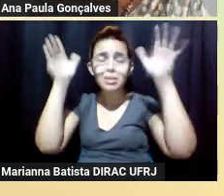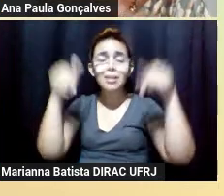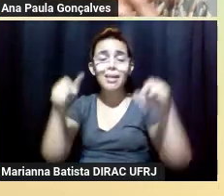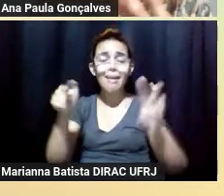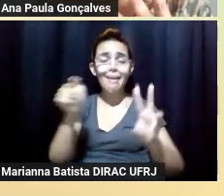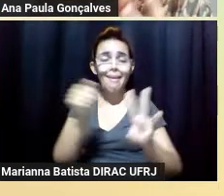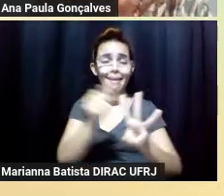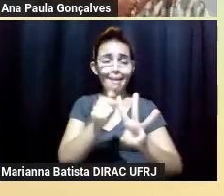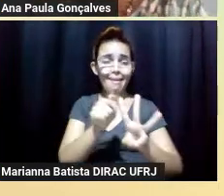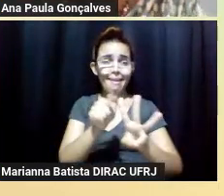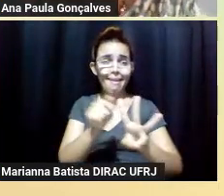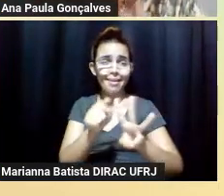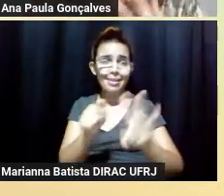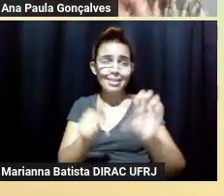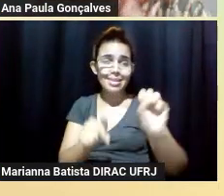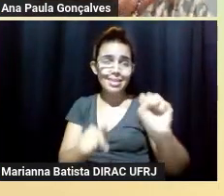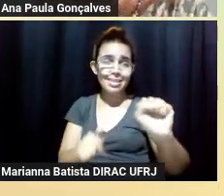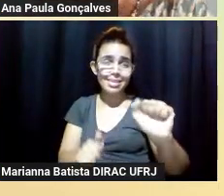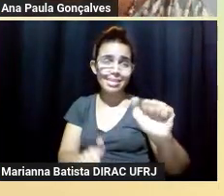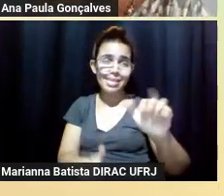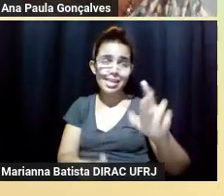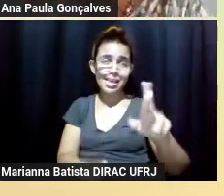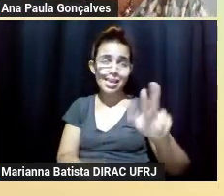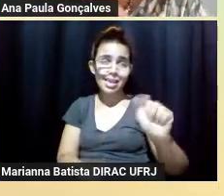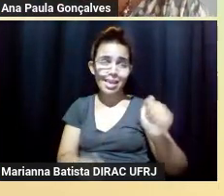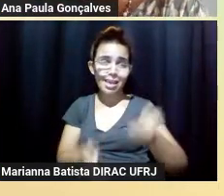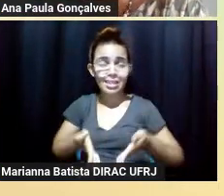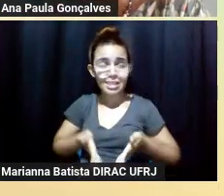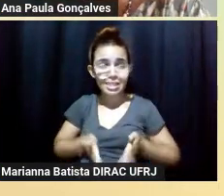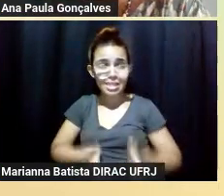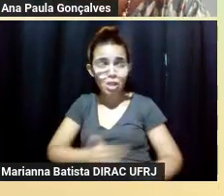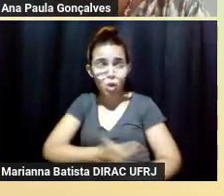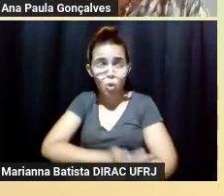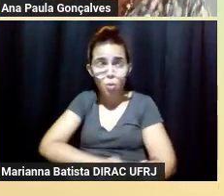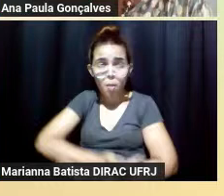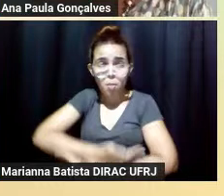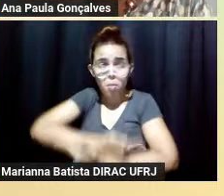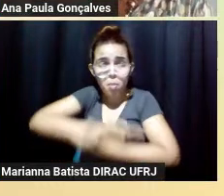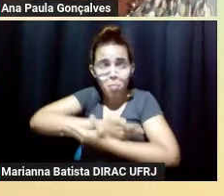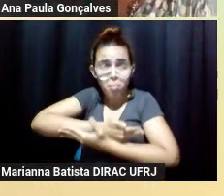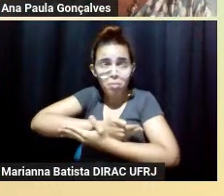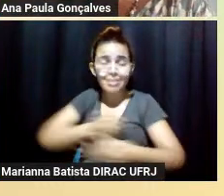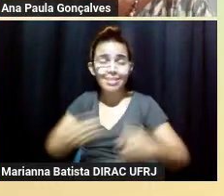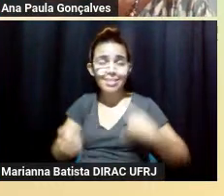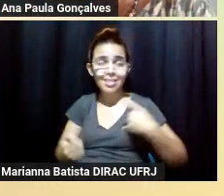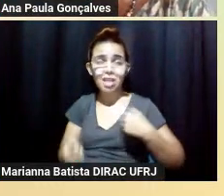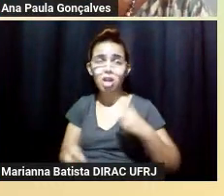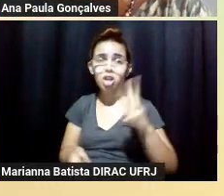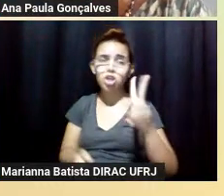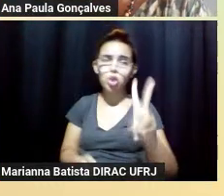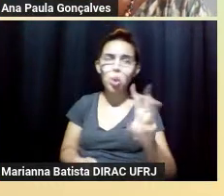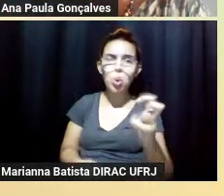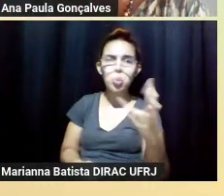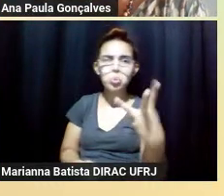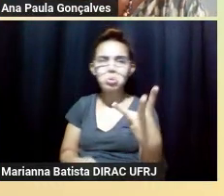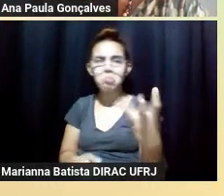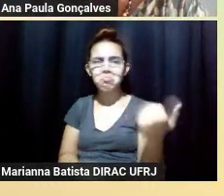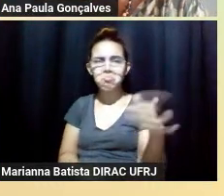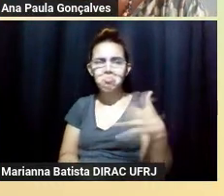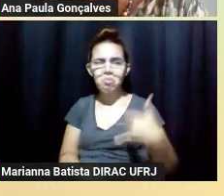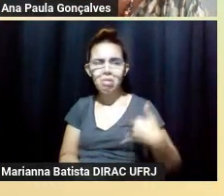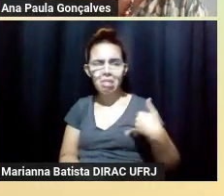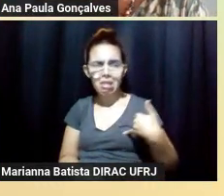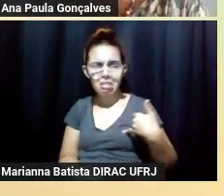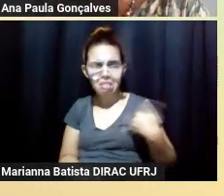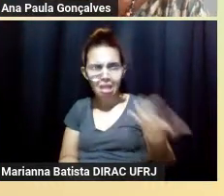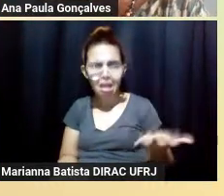gente está falando de uma criança de 2, 3 anos, que ainda estava desfraldando, né? E aí esse Cleide me leva para assistir aulas